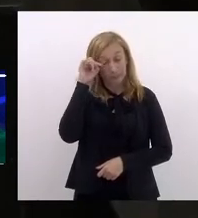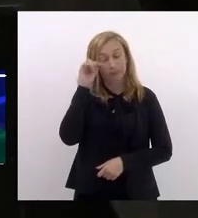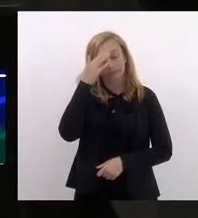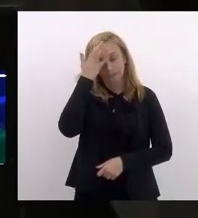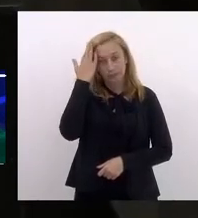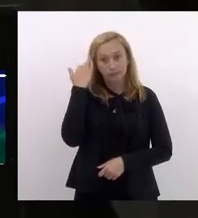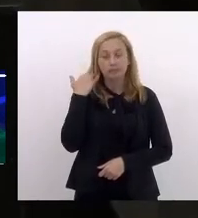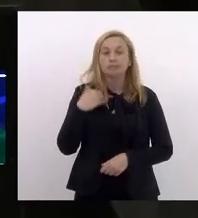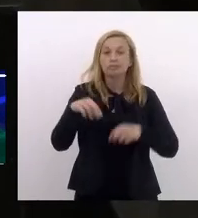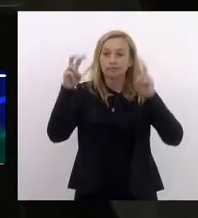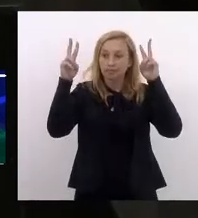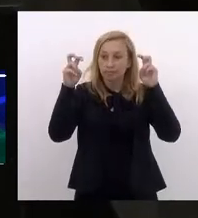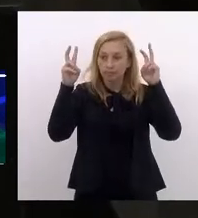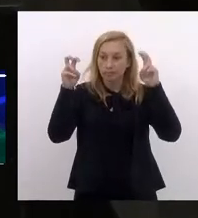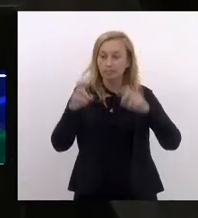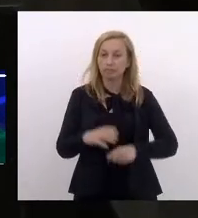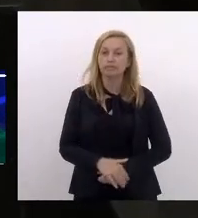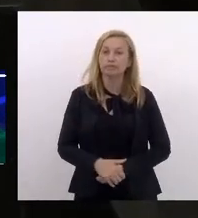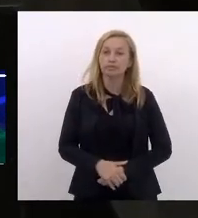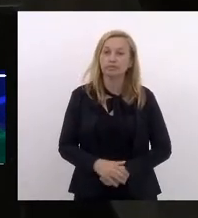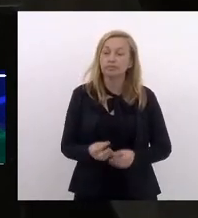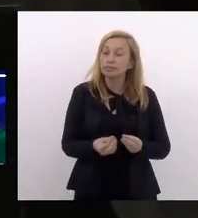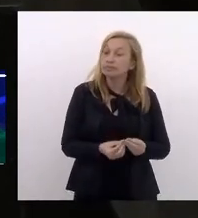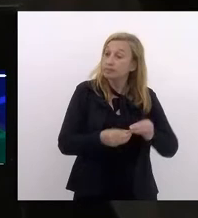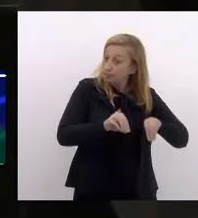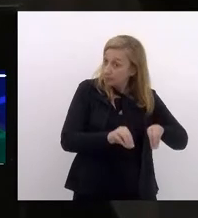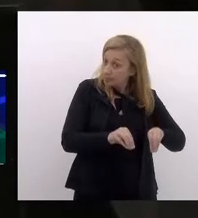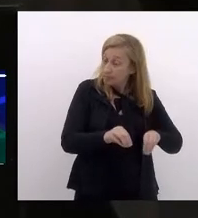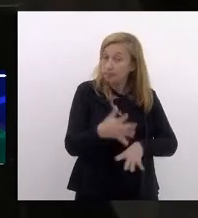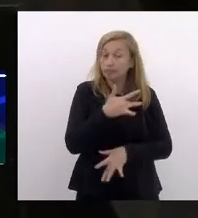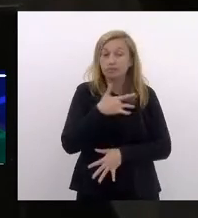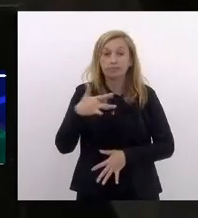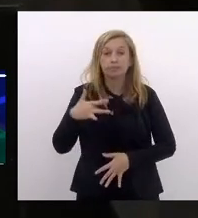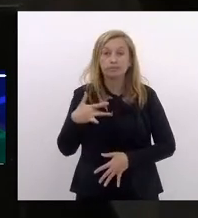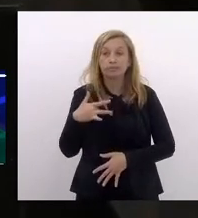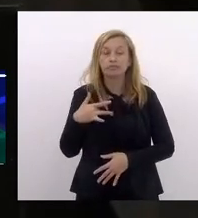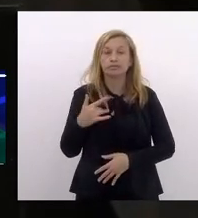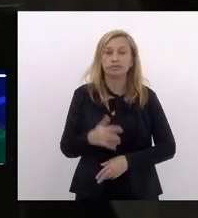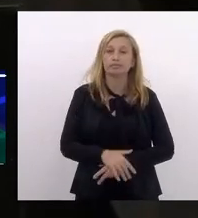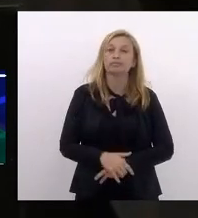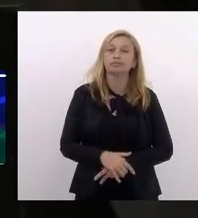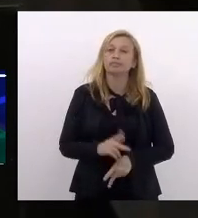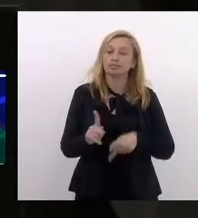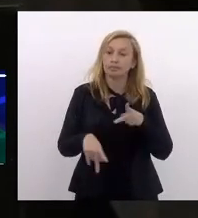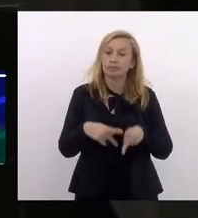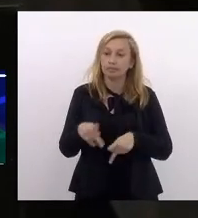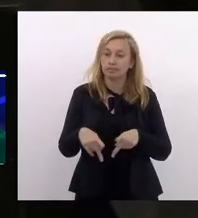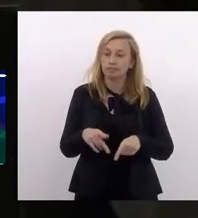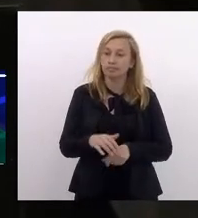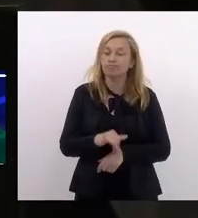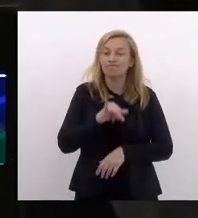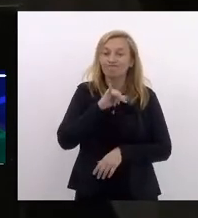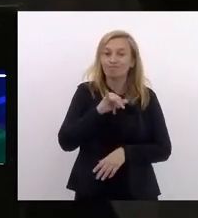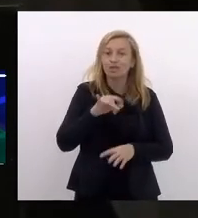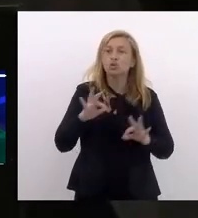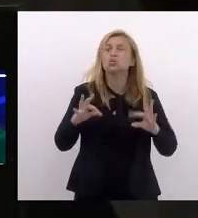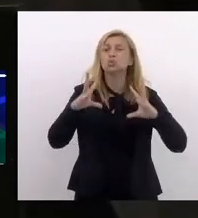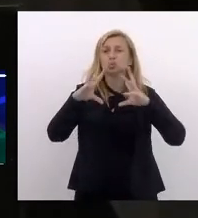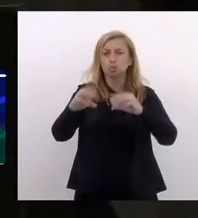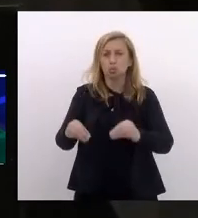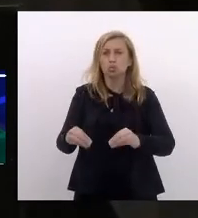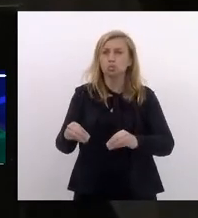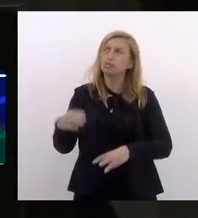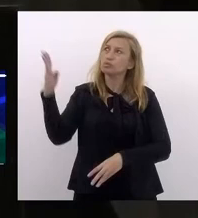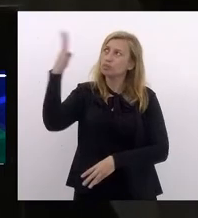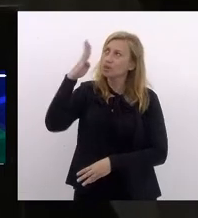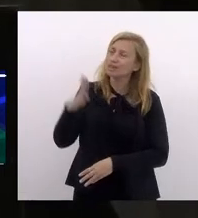de temas que prejudica a saúde pública, enfim, tudo aquilo que o